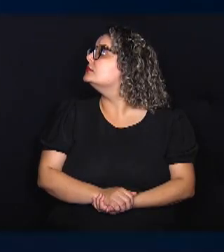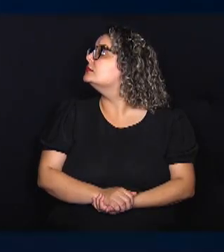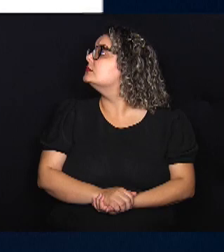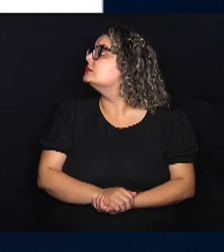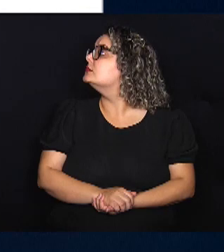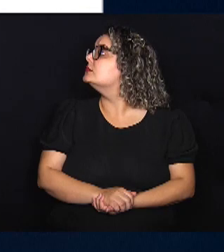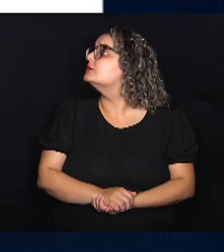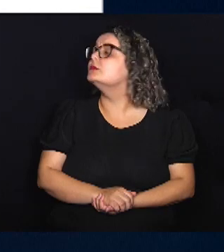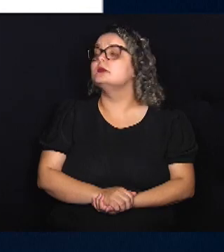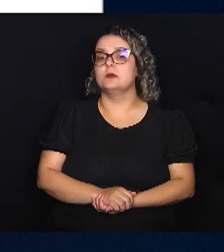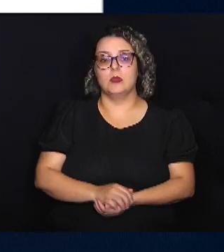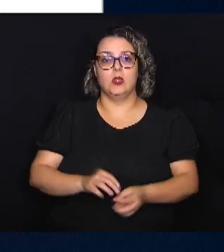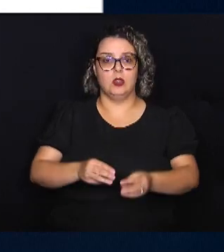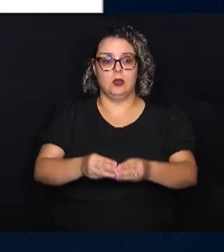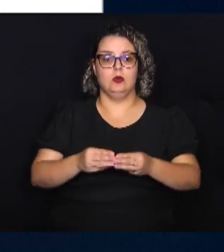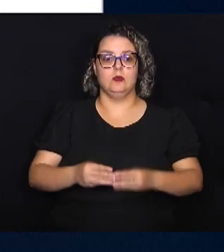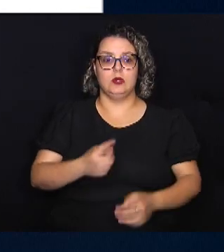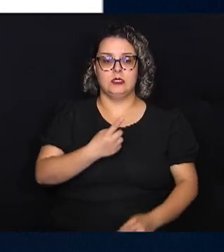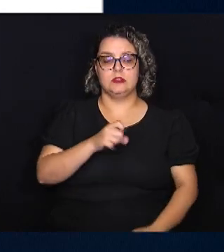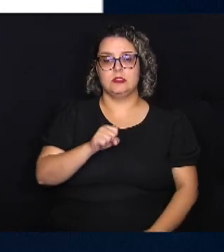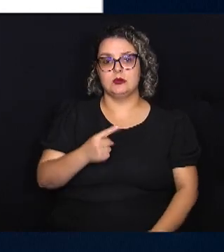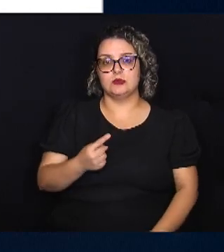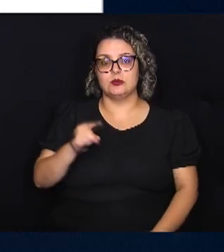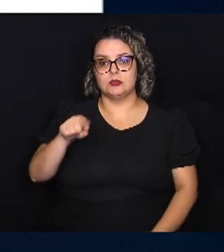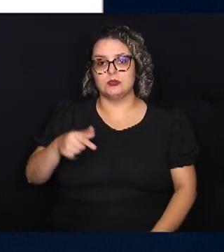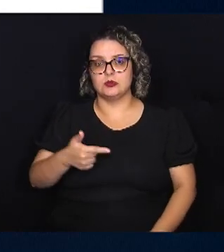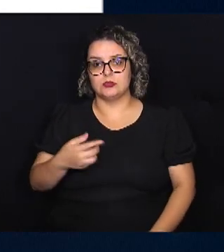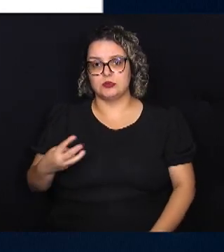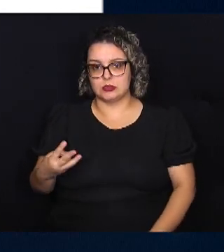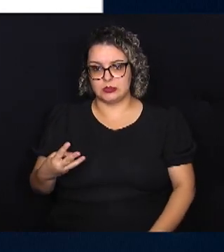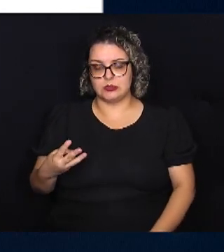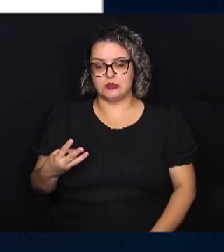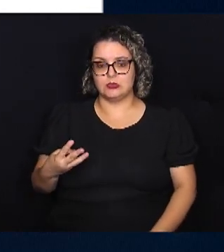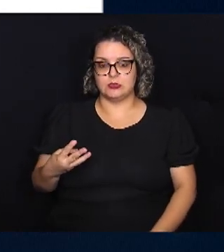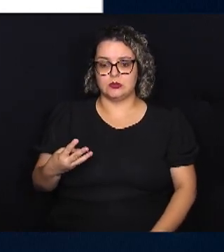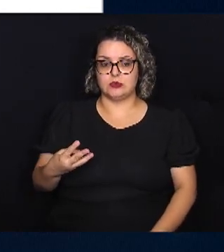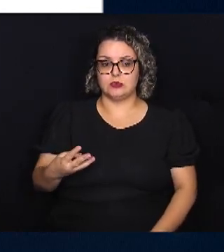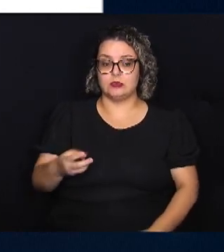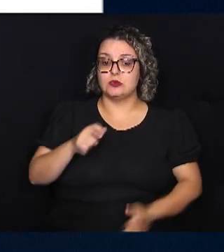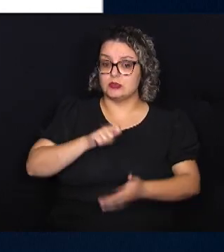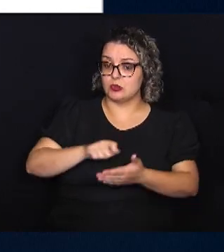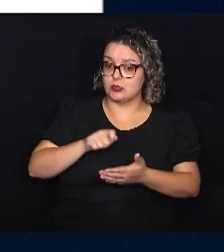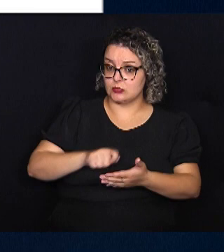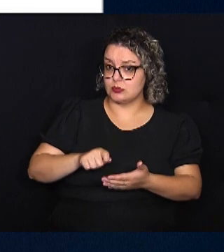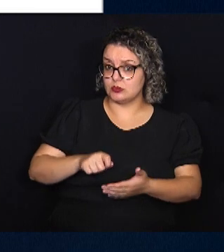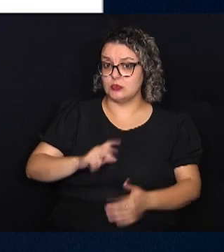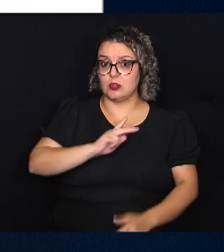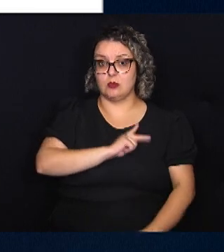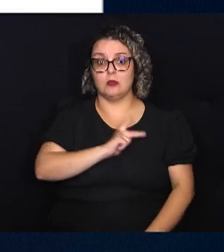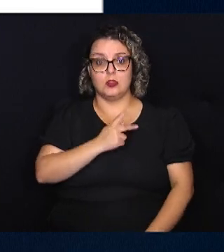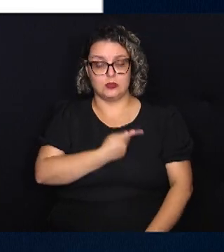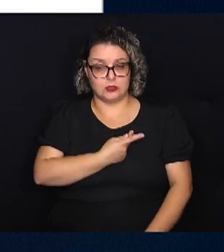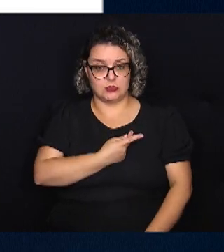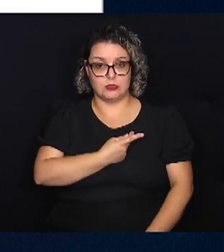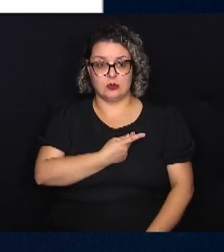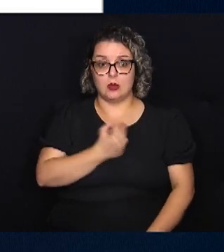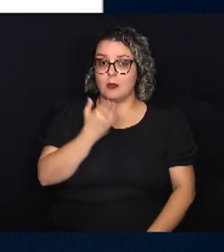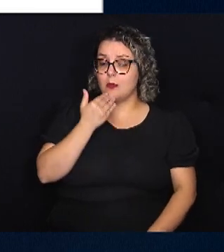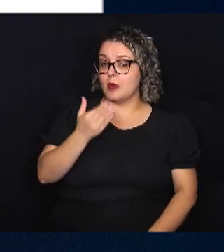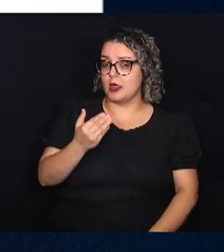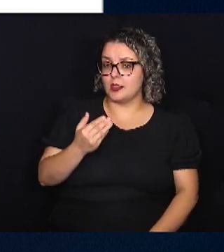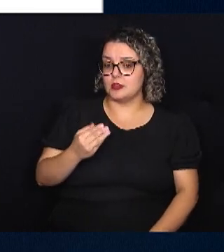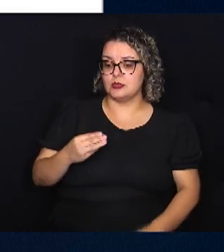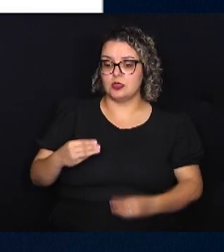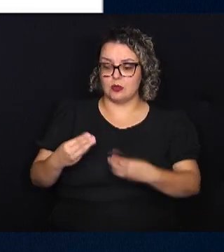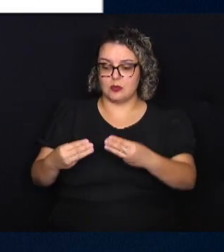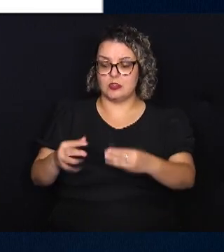A moção de número 181 de 2023, de autoria do vereador Paulo Haddad, apela ao Ministério da